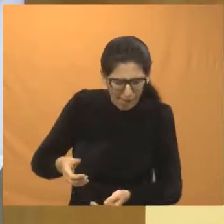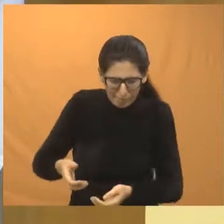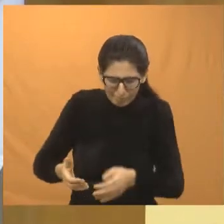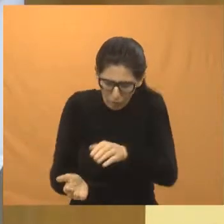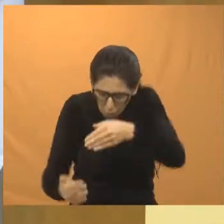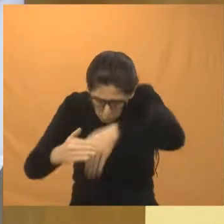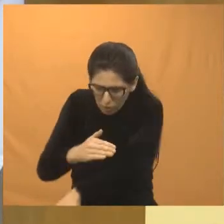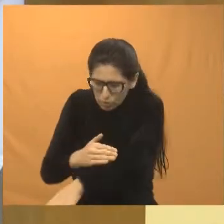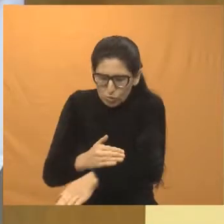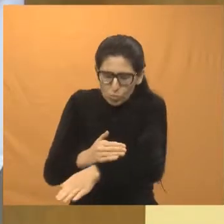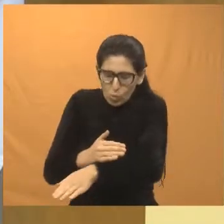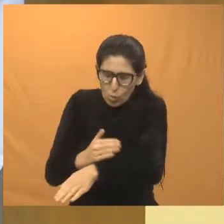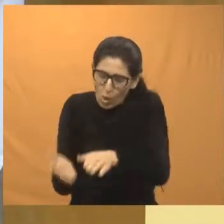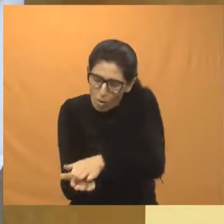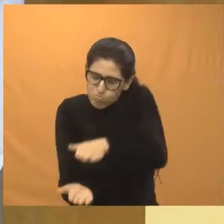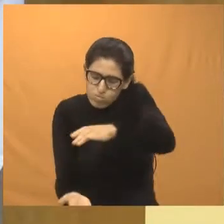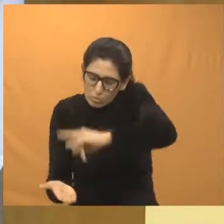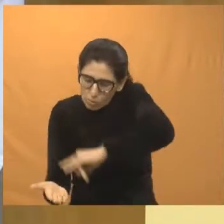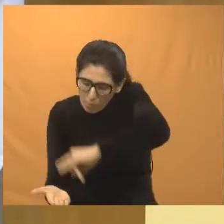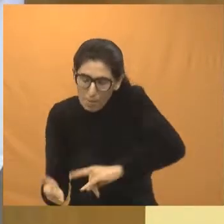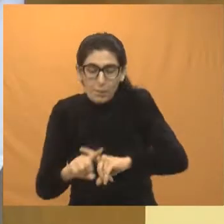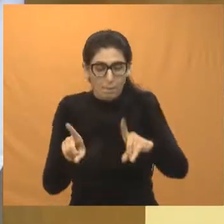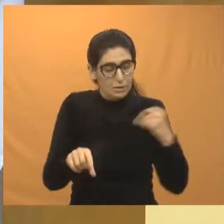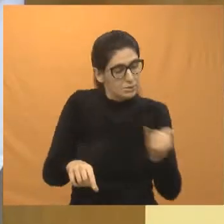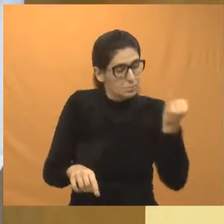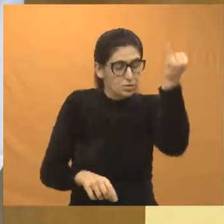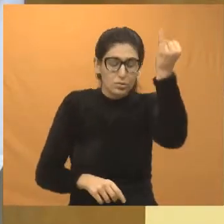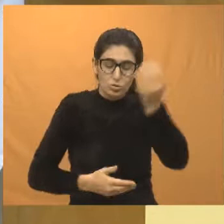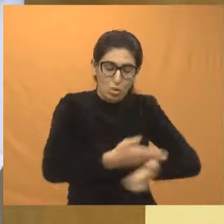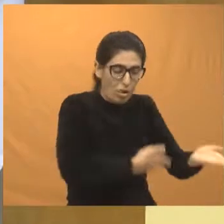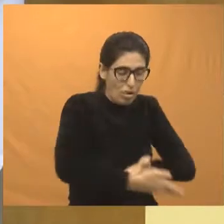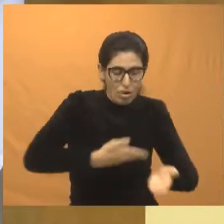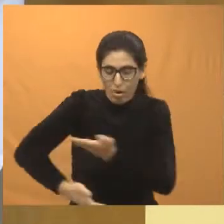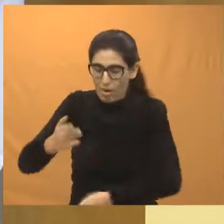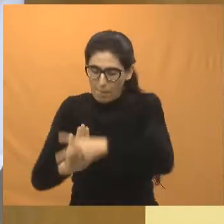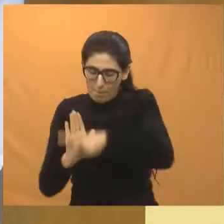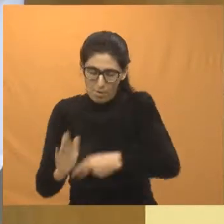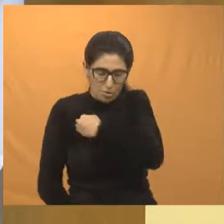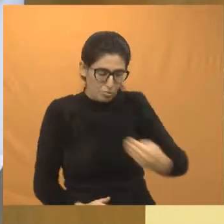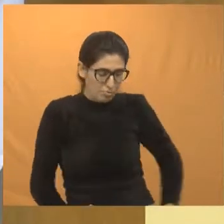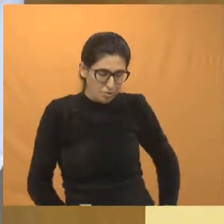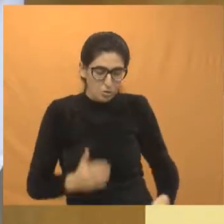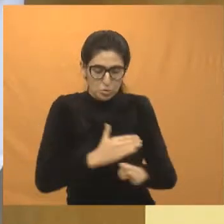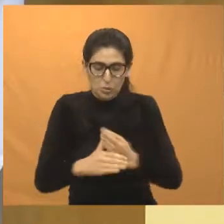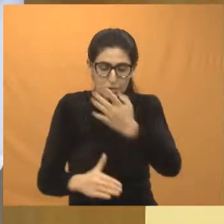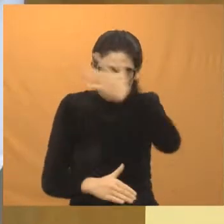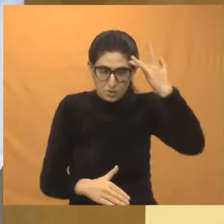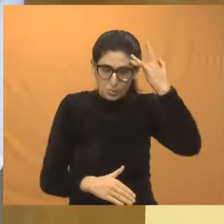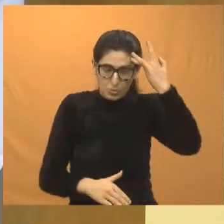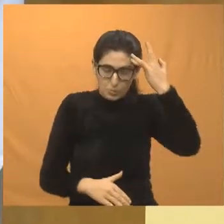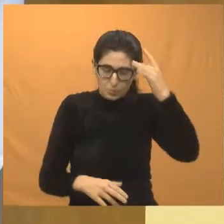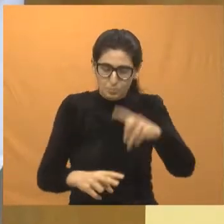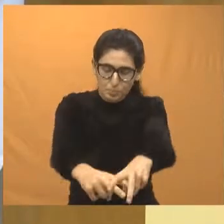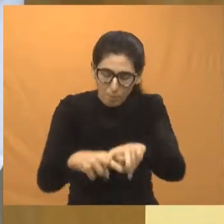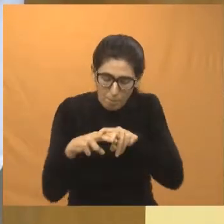gente poder discutir política pública com todos os atores. E como eu falei, da importância